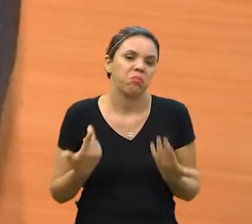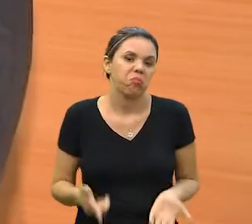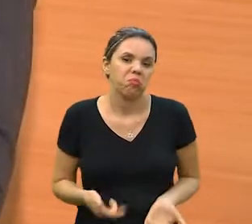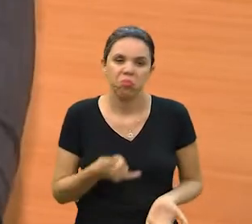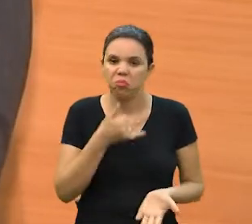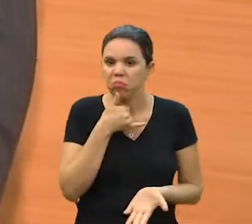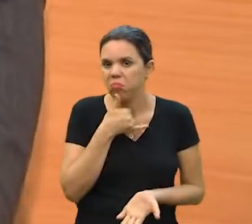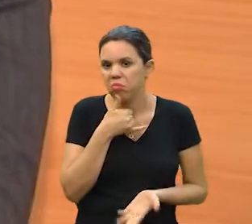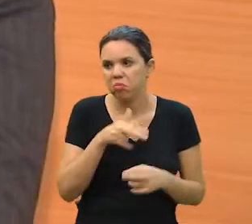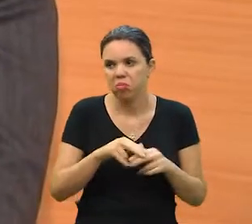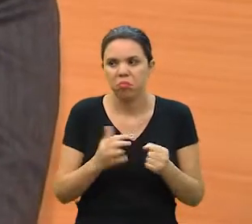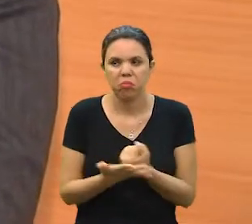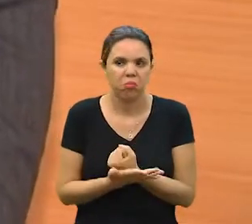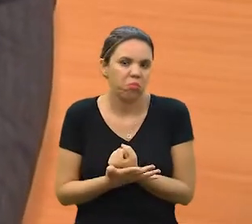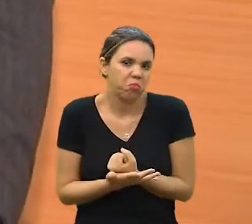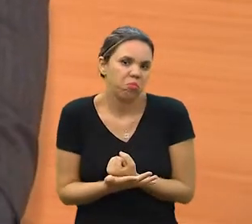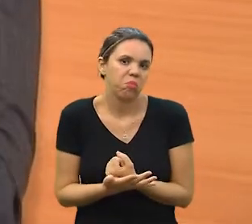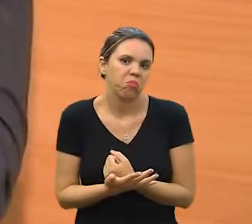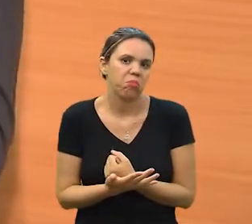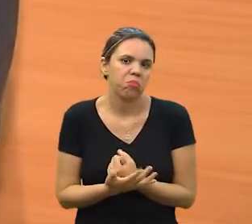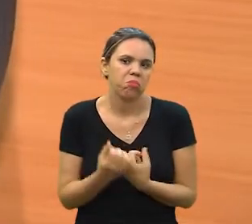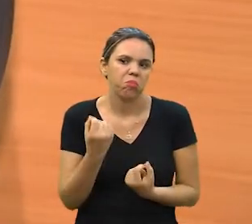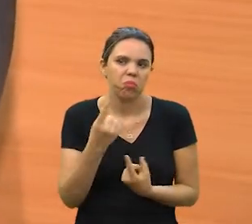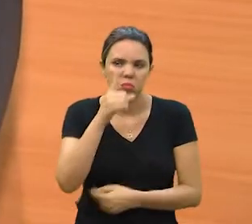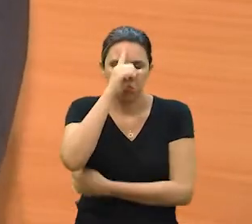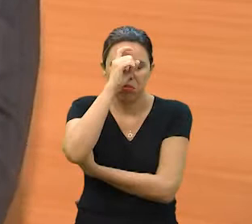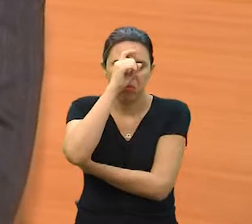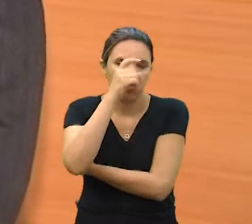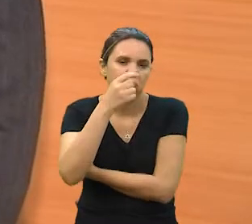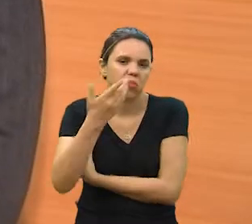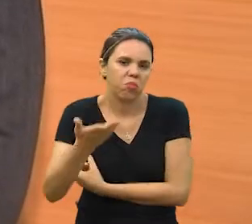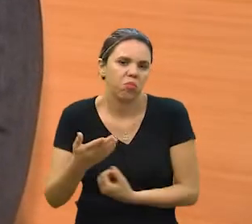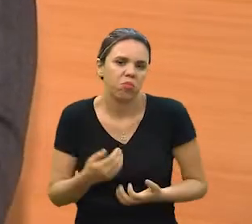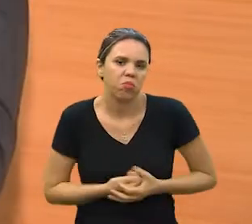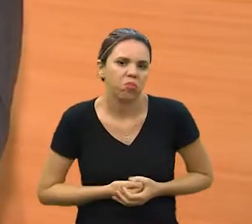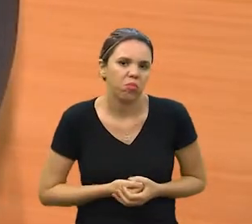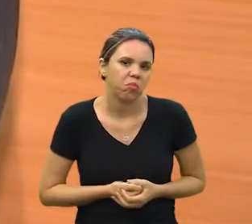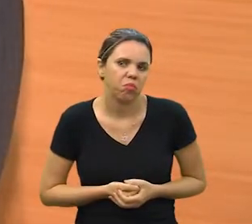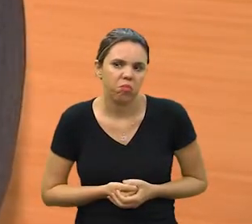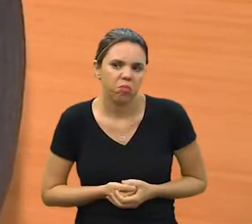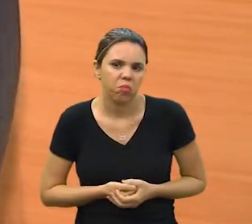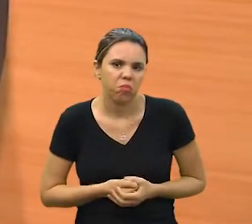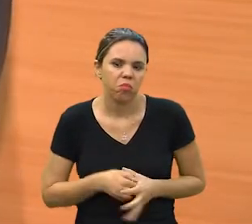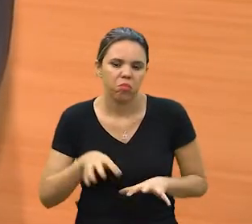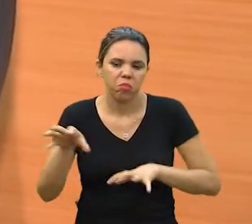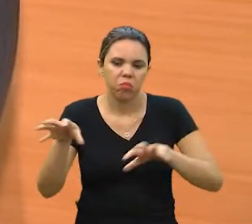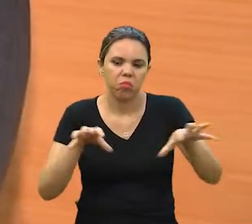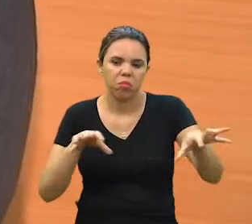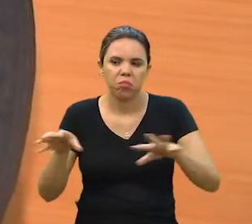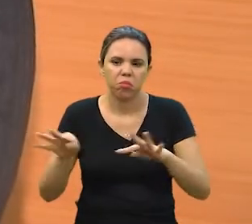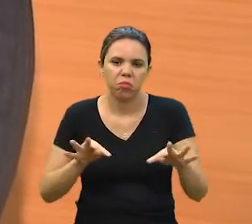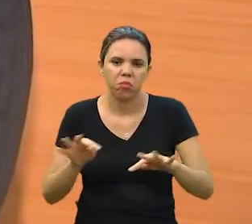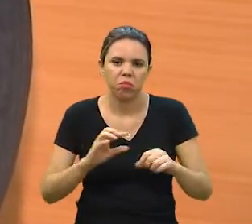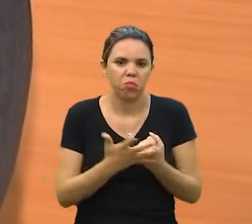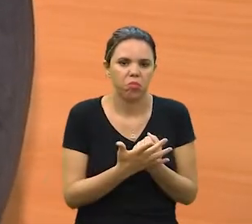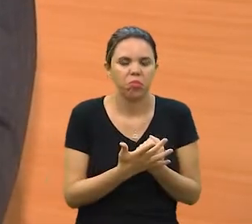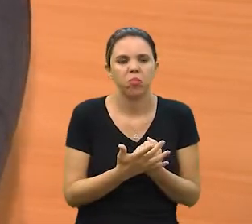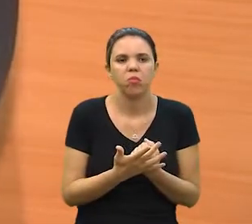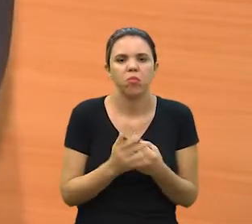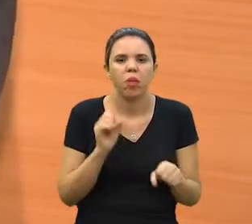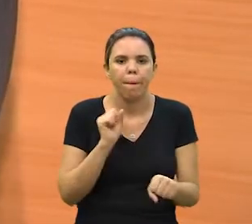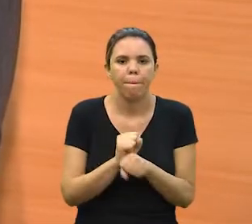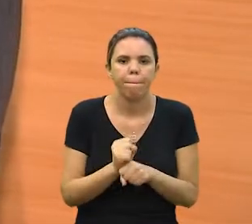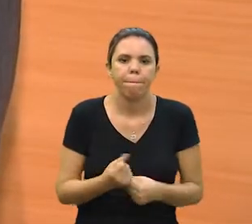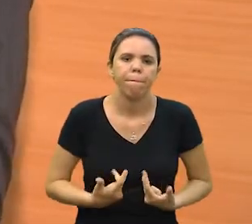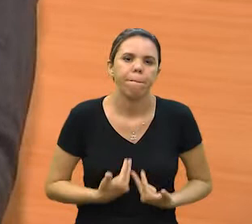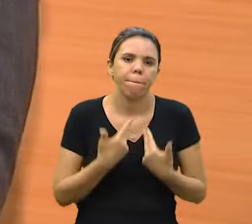cirurgia que infelizmente por conta da Covid, alguns hospitais foram centralizados, né, o tratamento da Covid, e